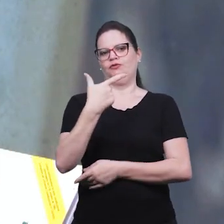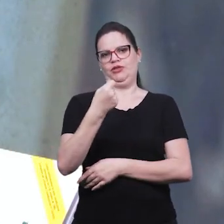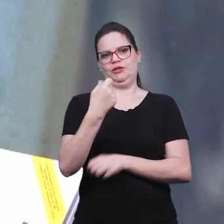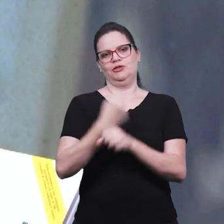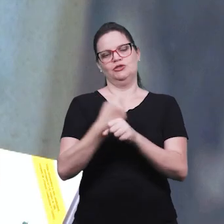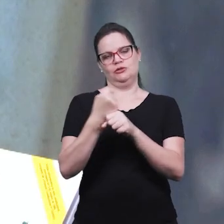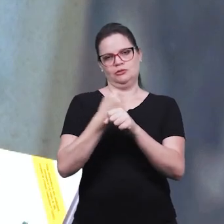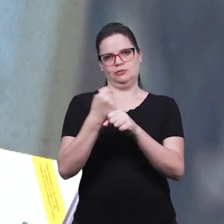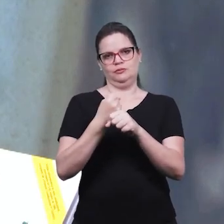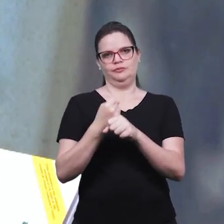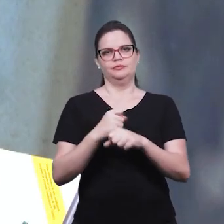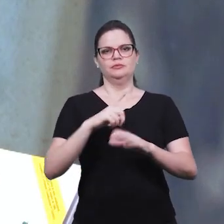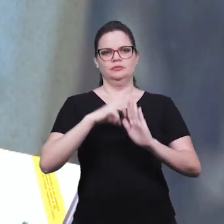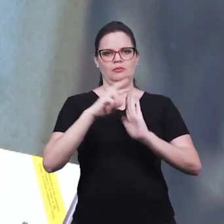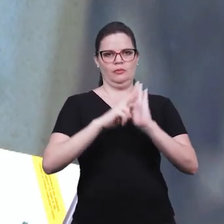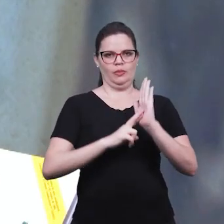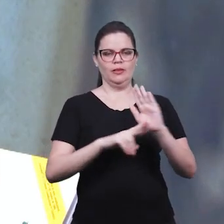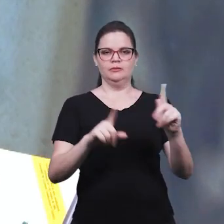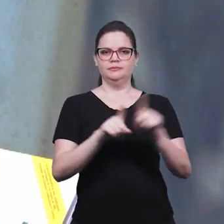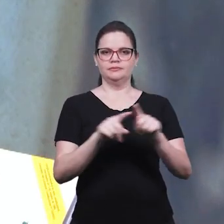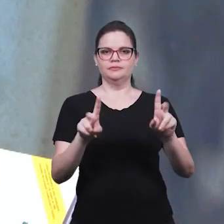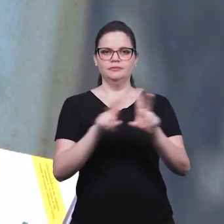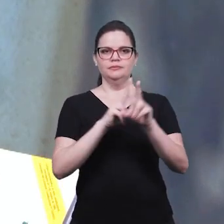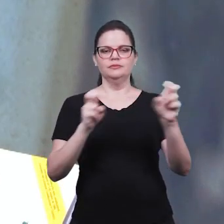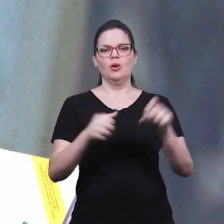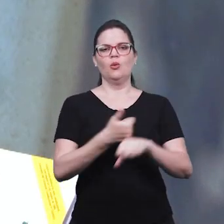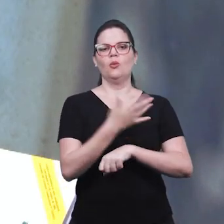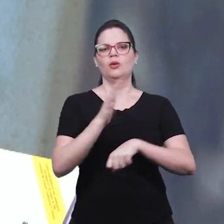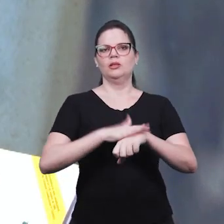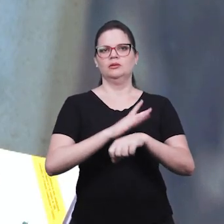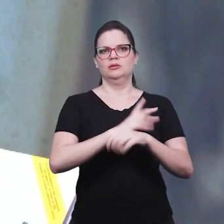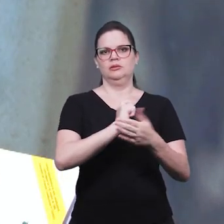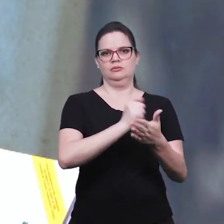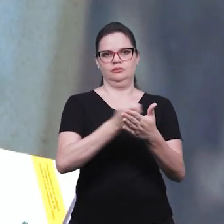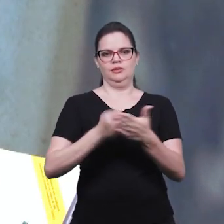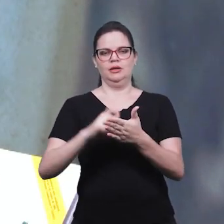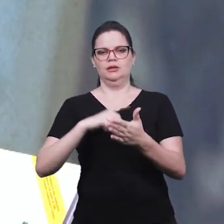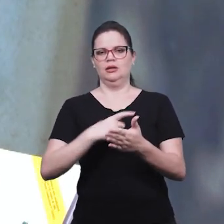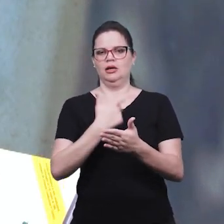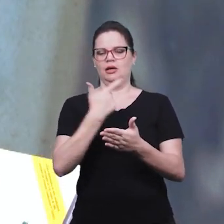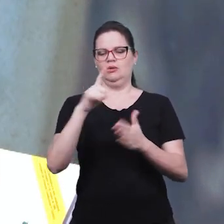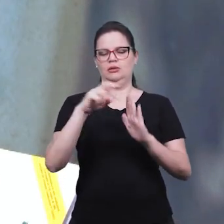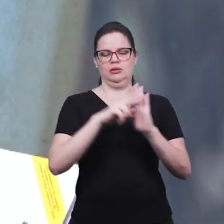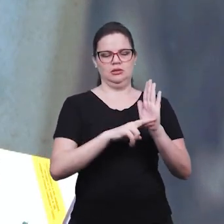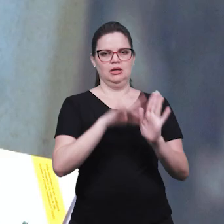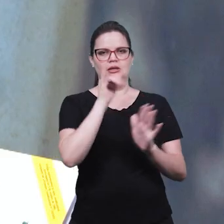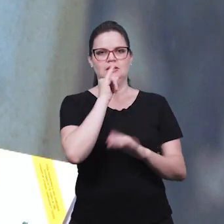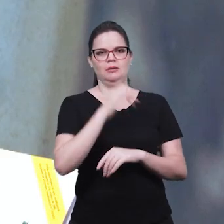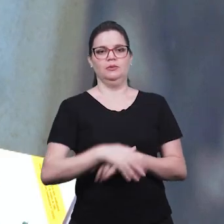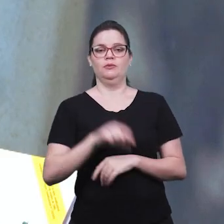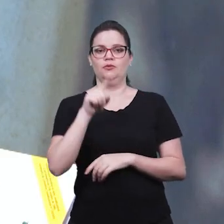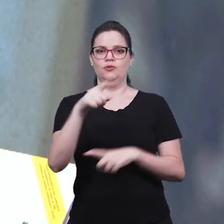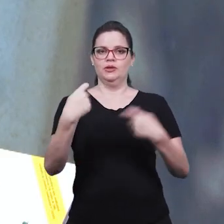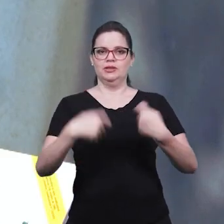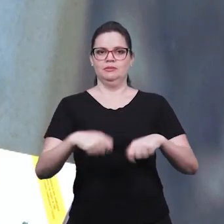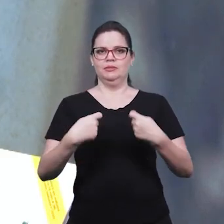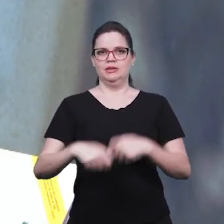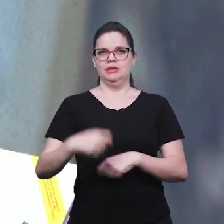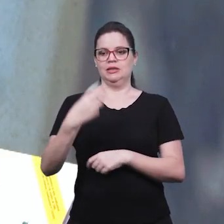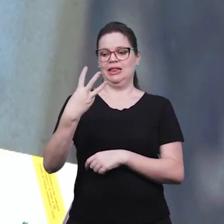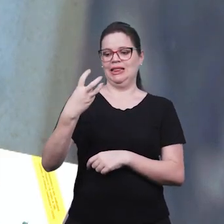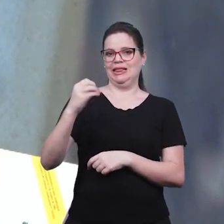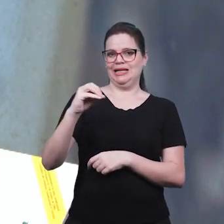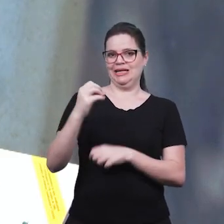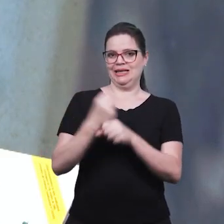tem essas regrinhas e a parte de tempo de contribuição tem outras regras. Você tem que ter no